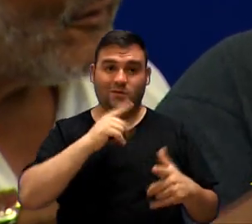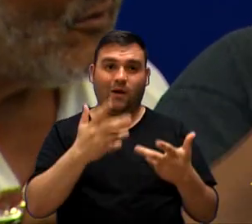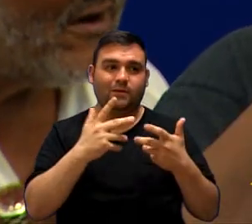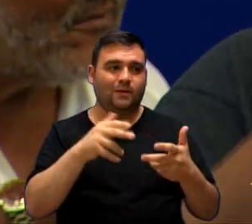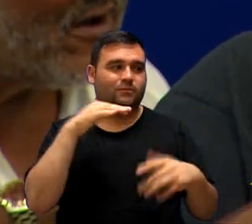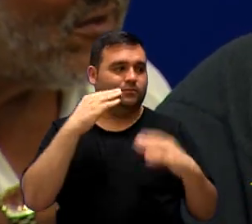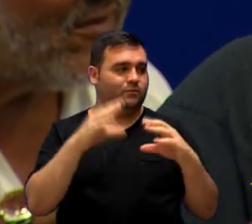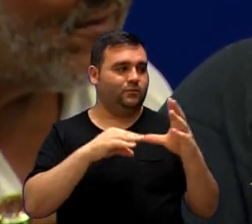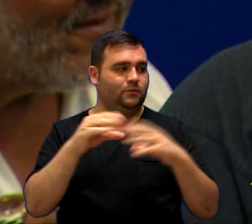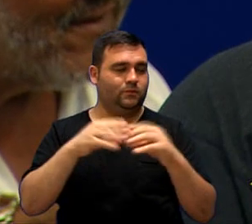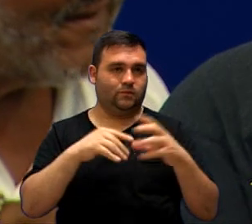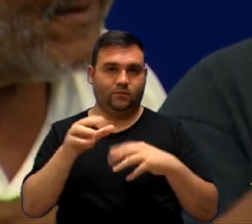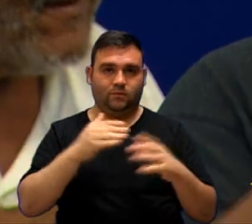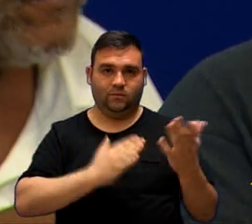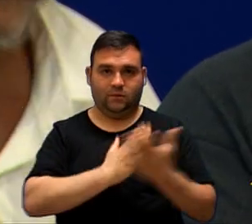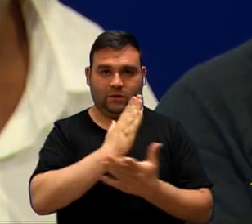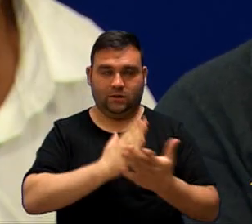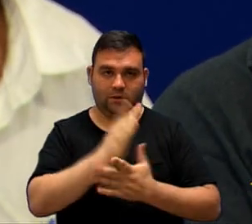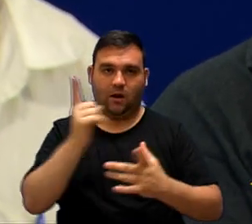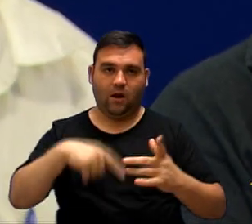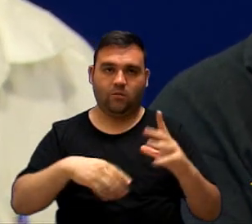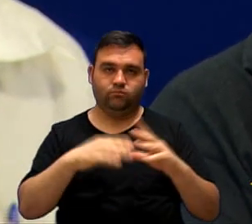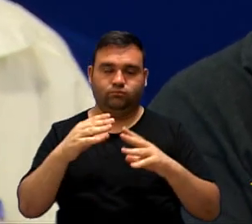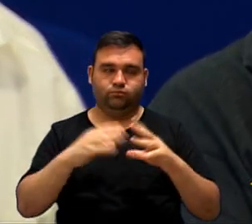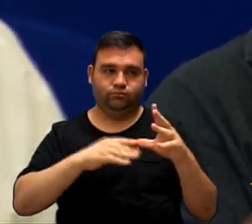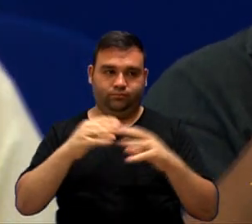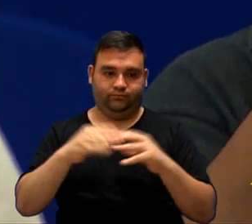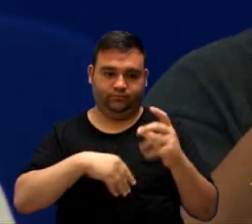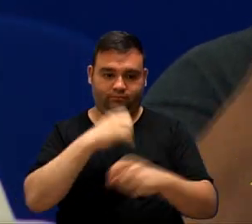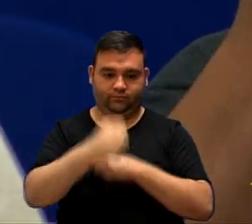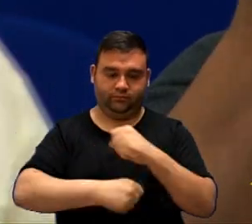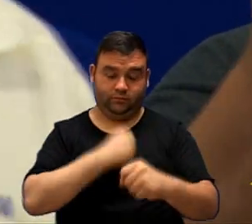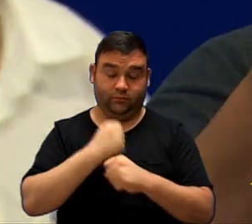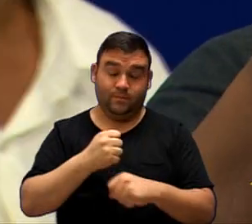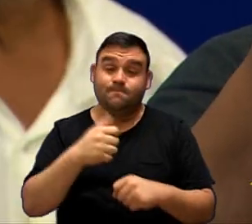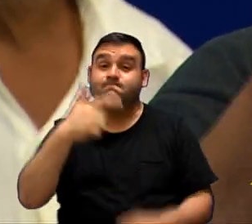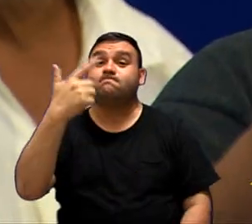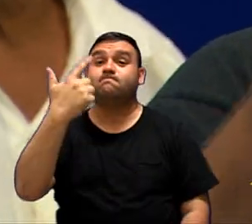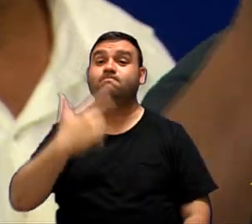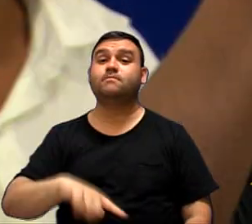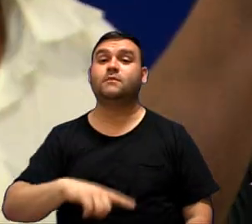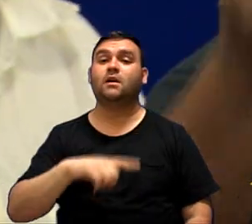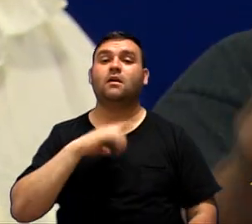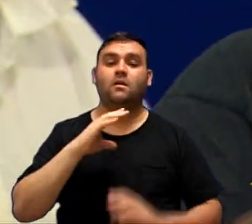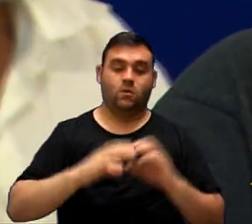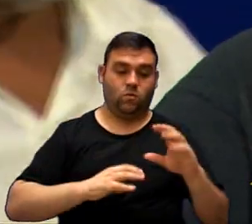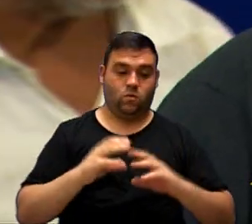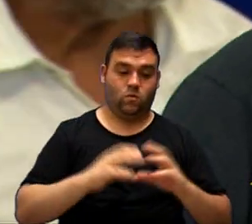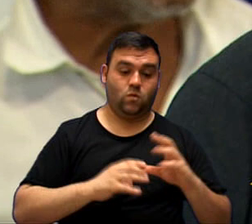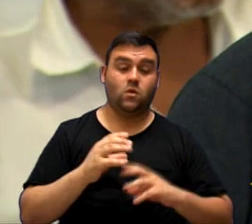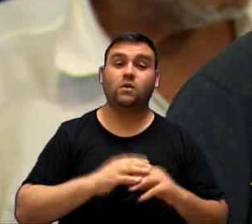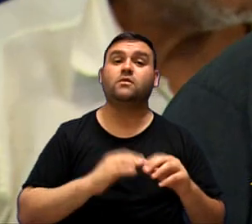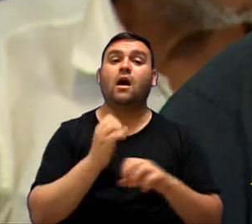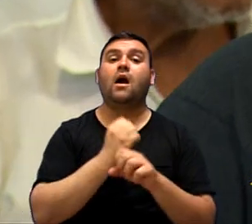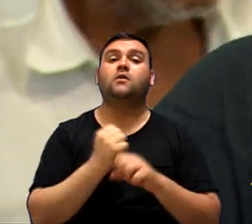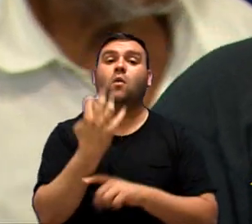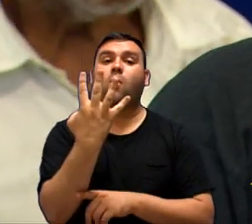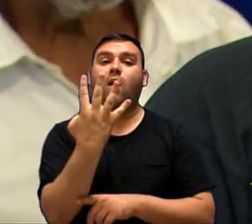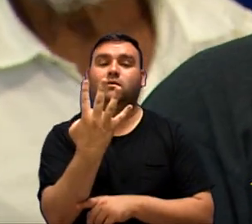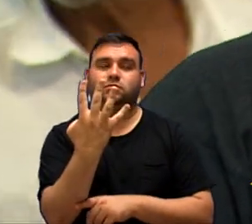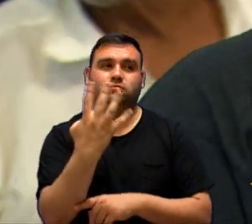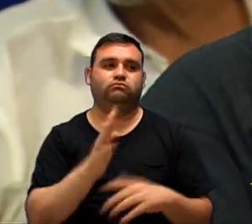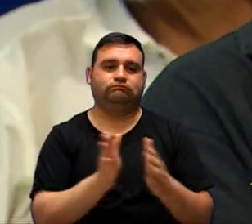candidatos. Então, essa é uma questão do concurso para o ano que vem. Além de que, o concurso tem validade para